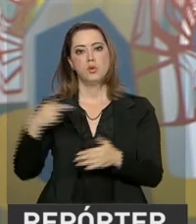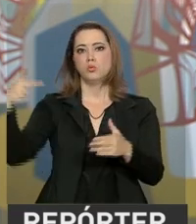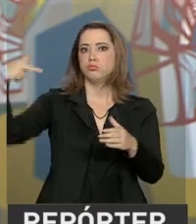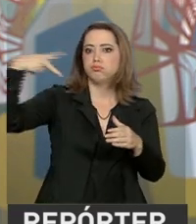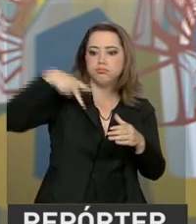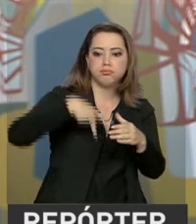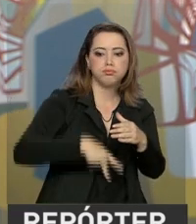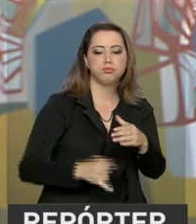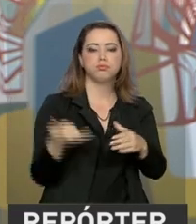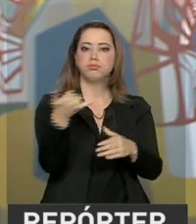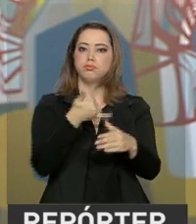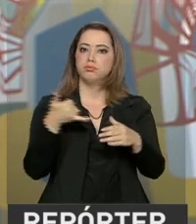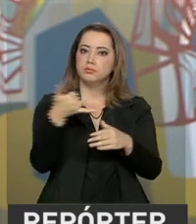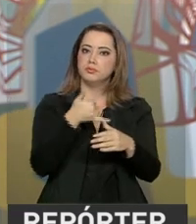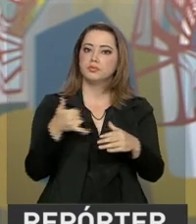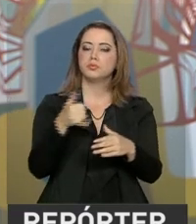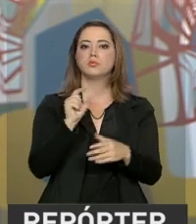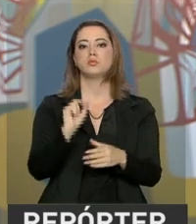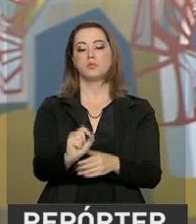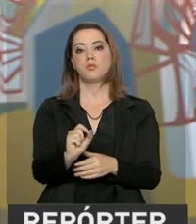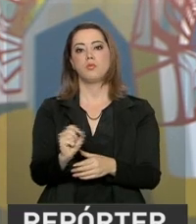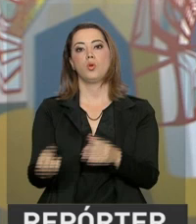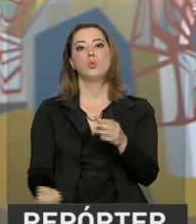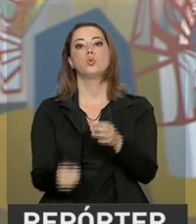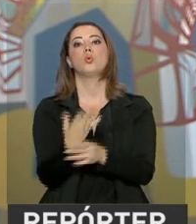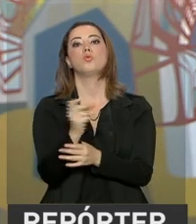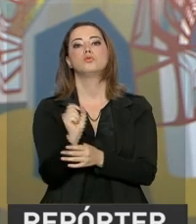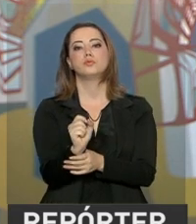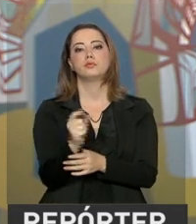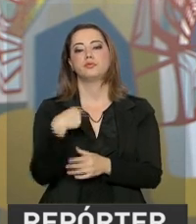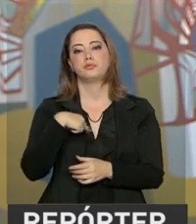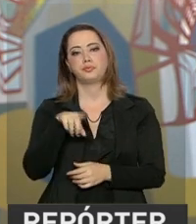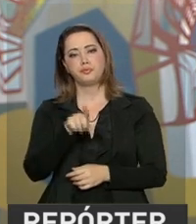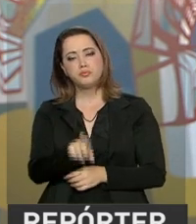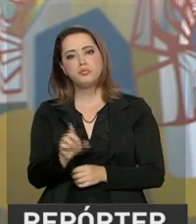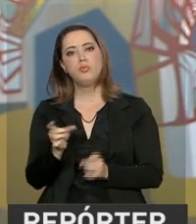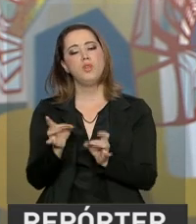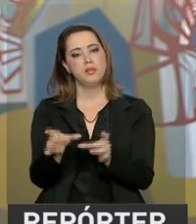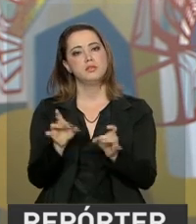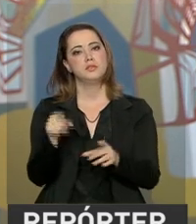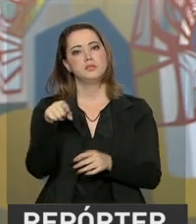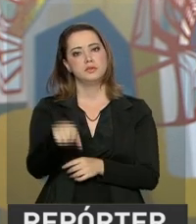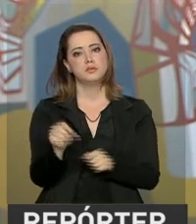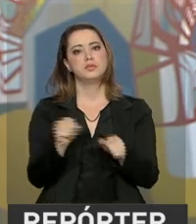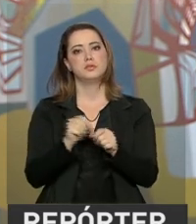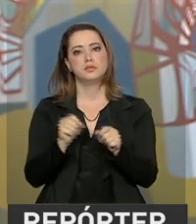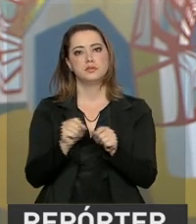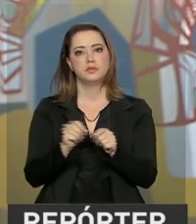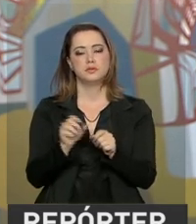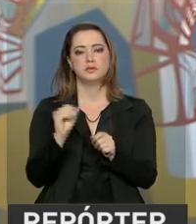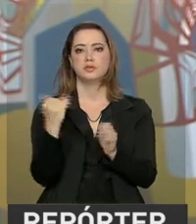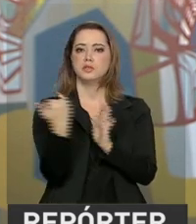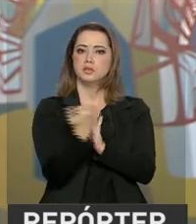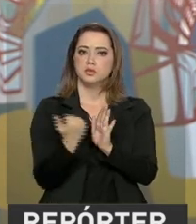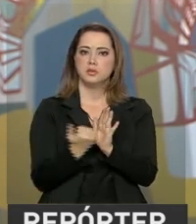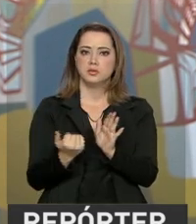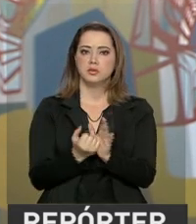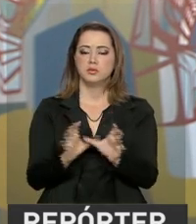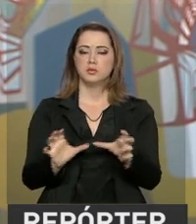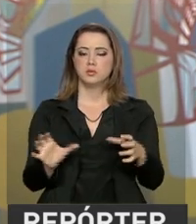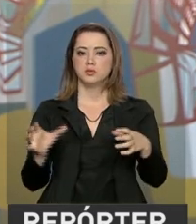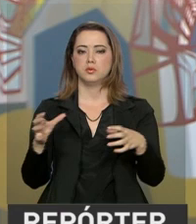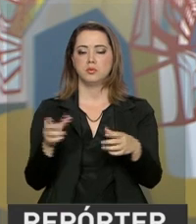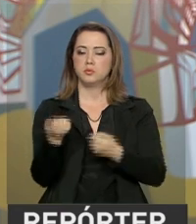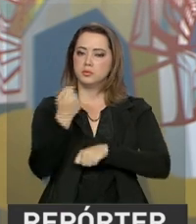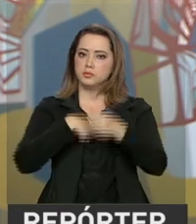reservatório de Carcará a venda da participação da Petrobras faz parte do plano de desinvestimentos da